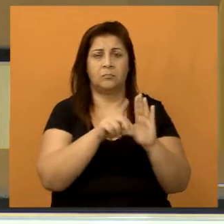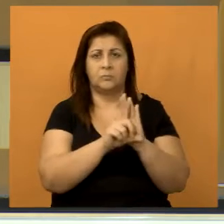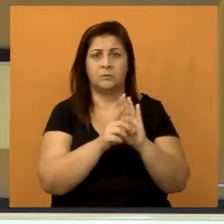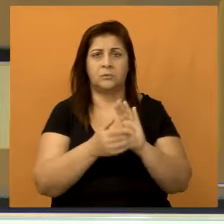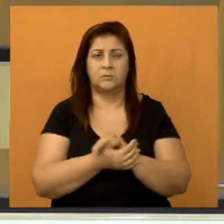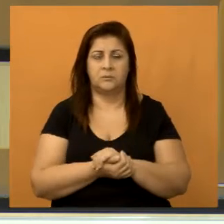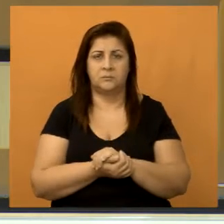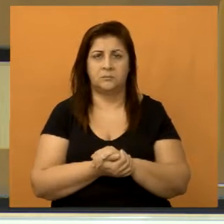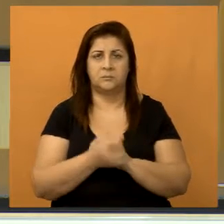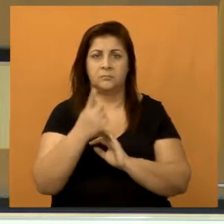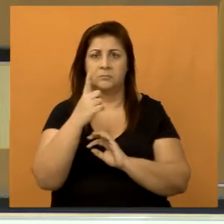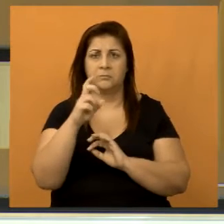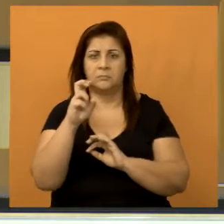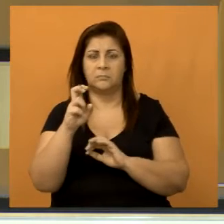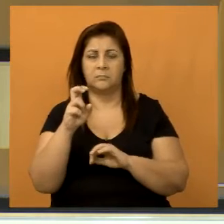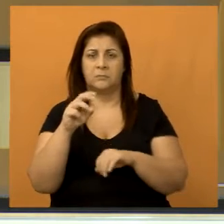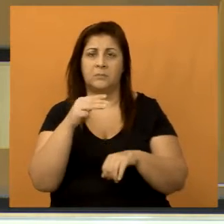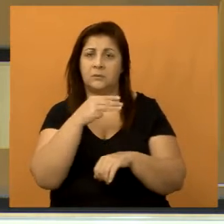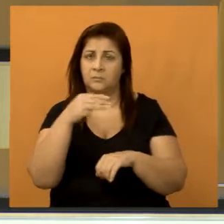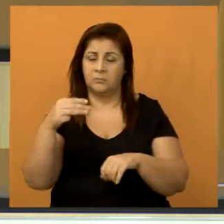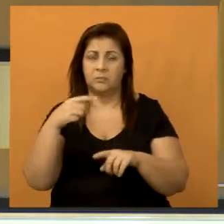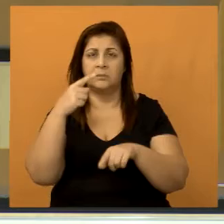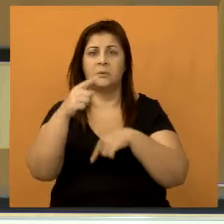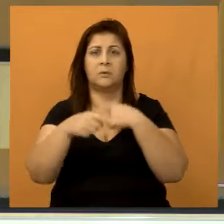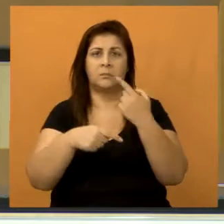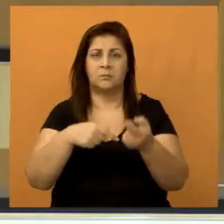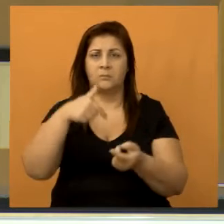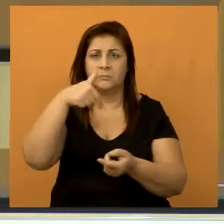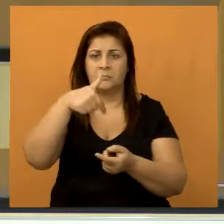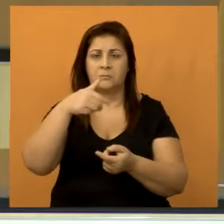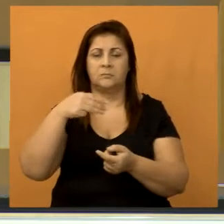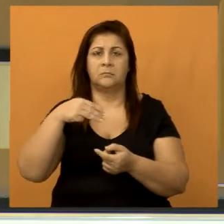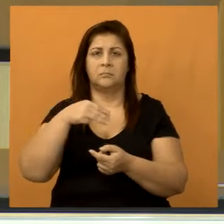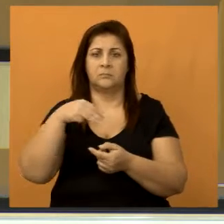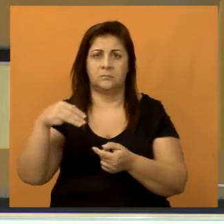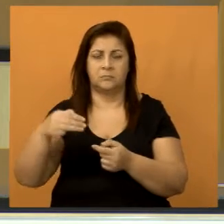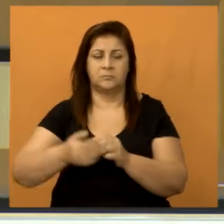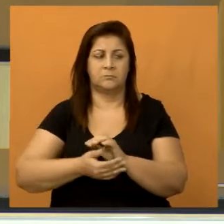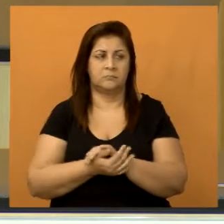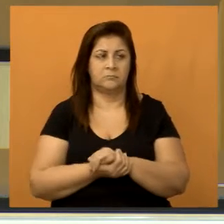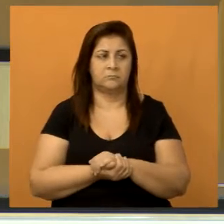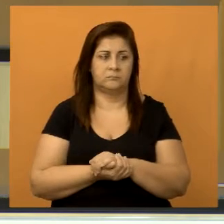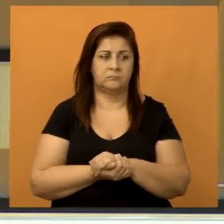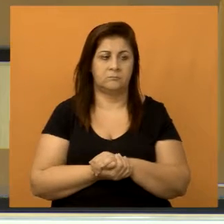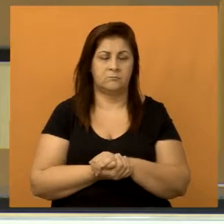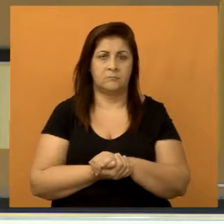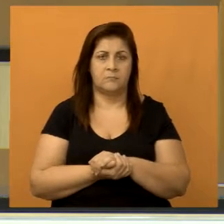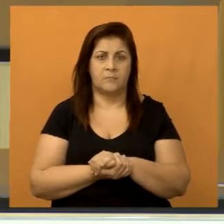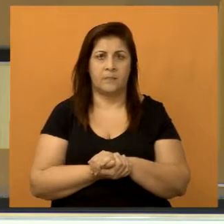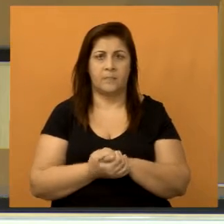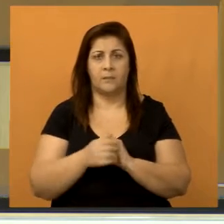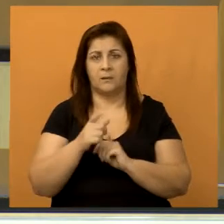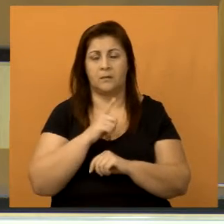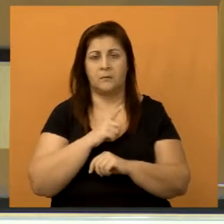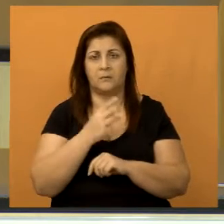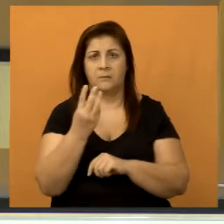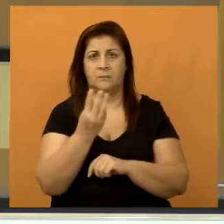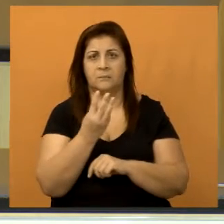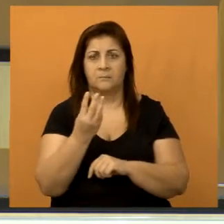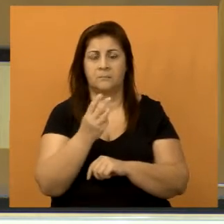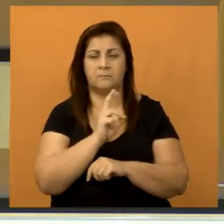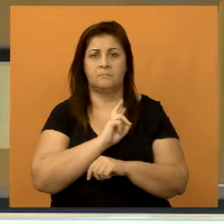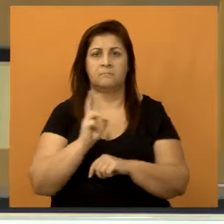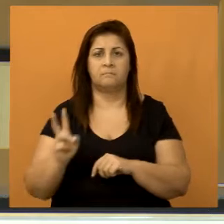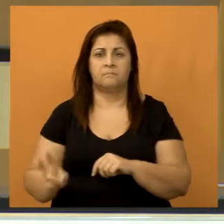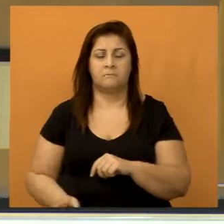mais 7 minutos, como foi comentado aqui, para os membros da CPI, que é formada com 3 vereadores. Nós